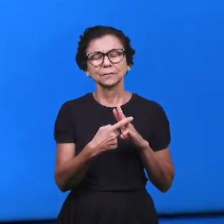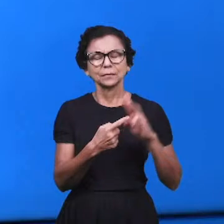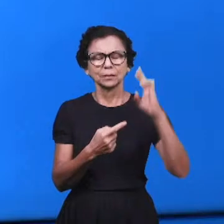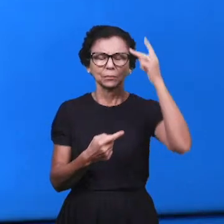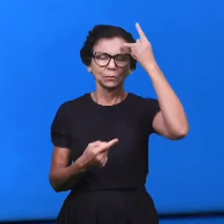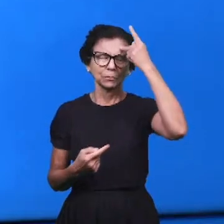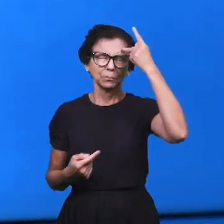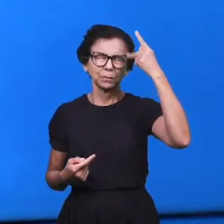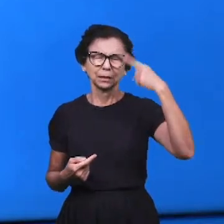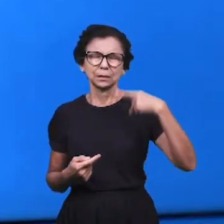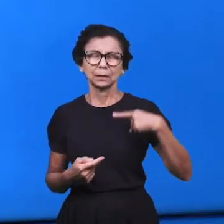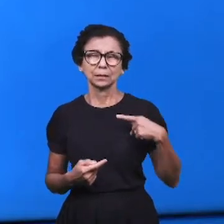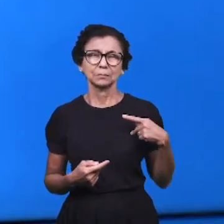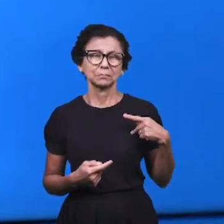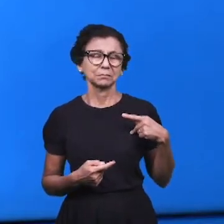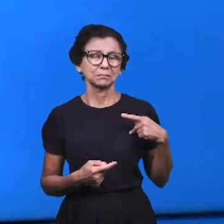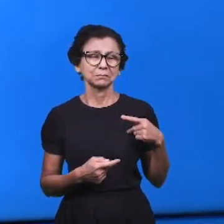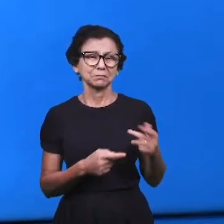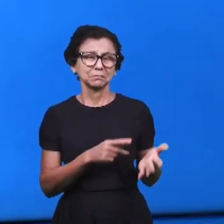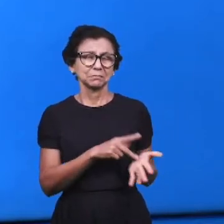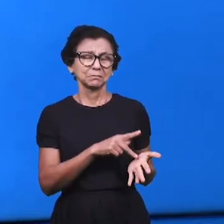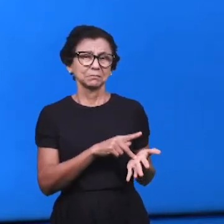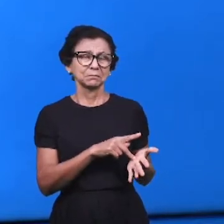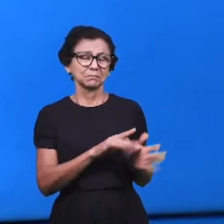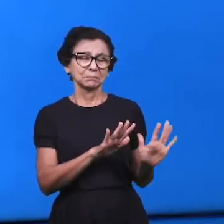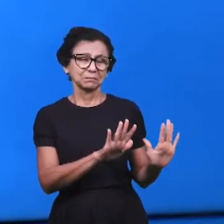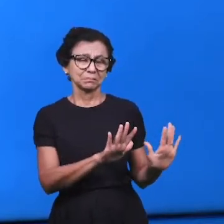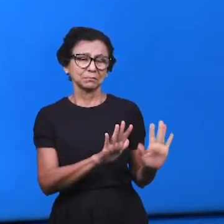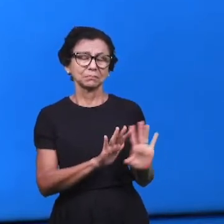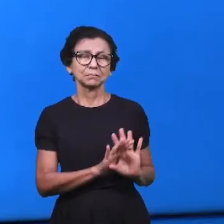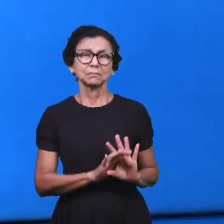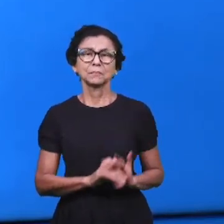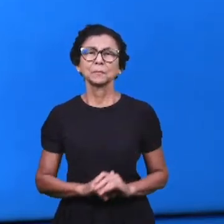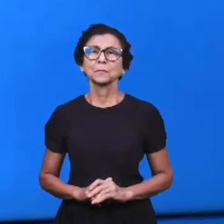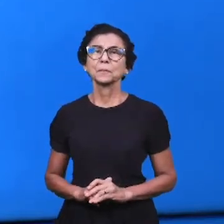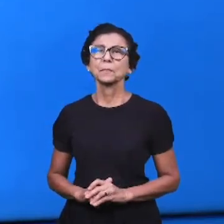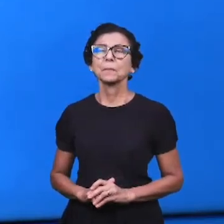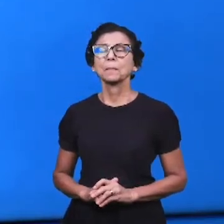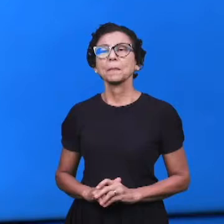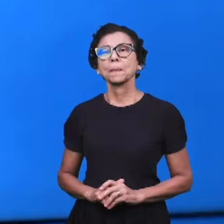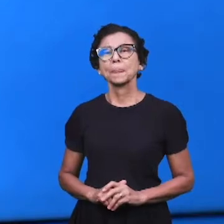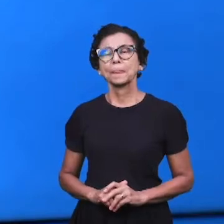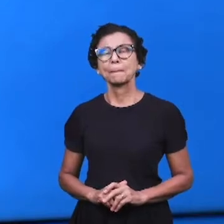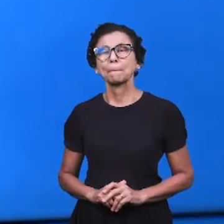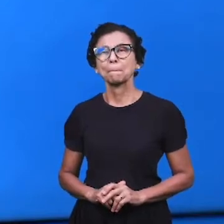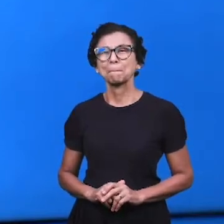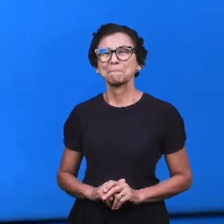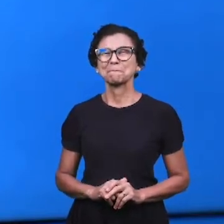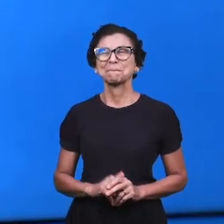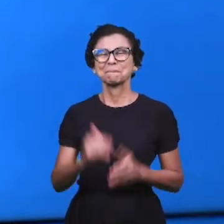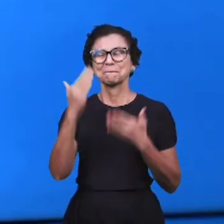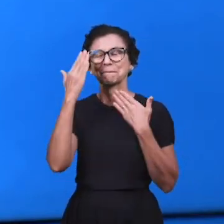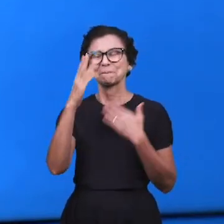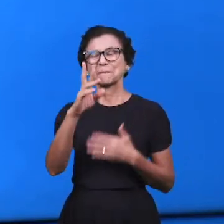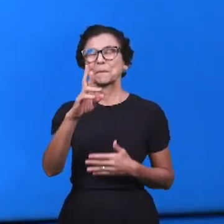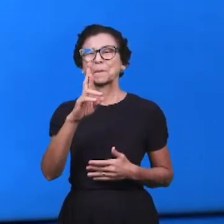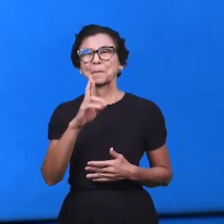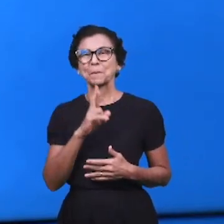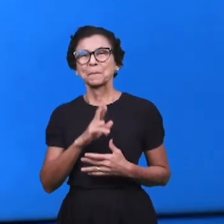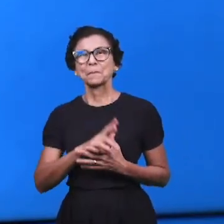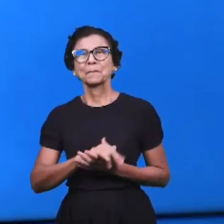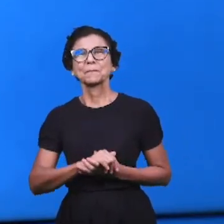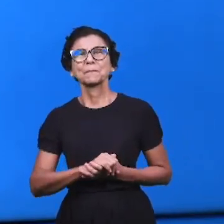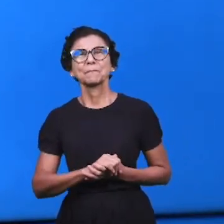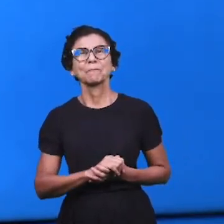verdade, ela é uma verdade relativa. Muito bem colocado. Obrigado pela sua resposta, irmã Leilane Souza, do Grupo de